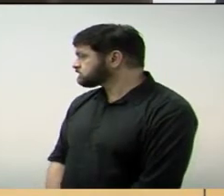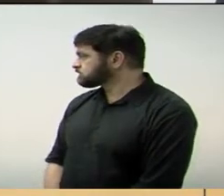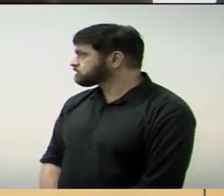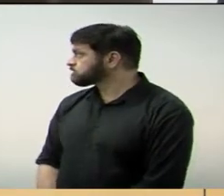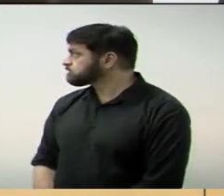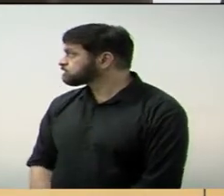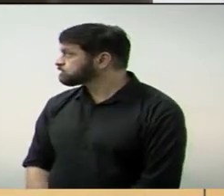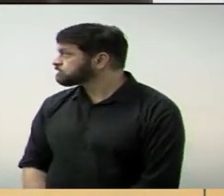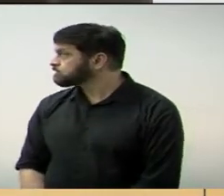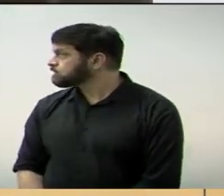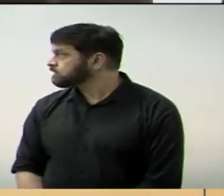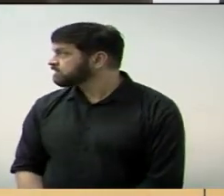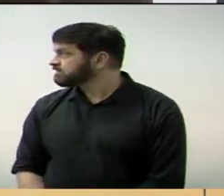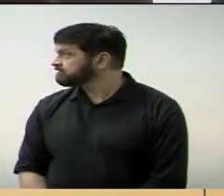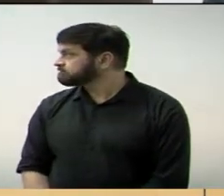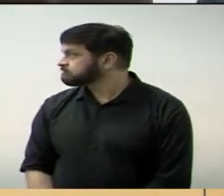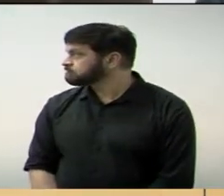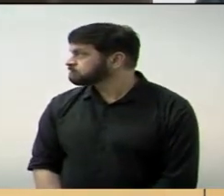Obrigado.